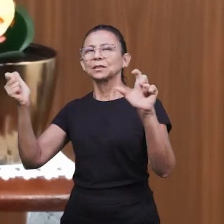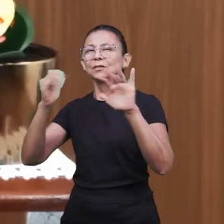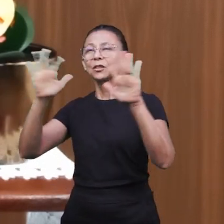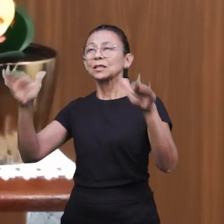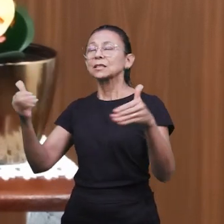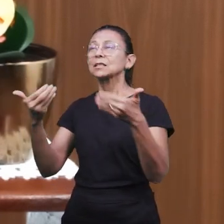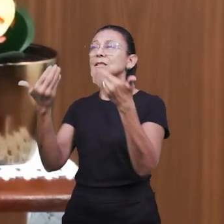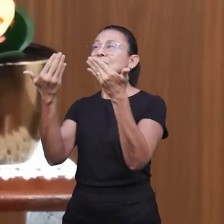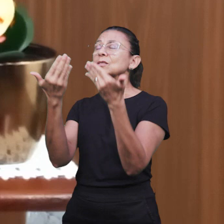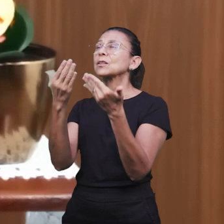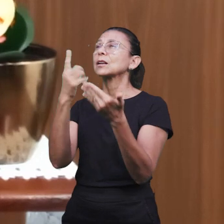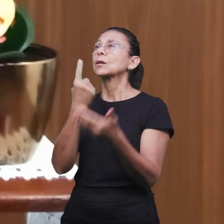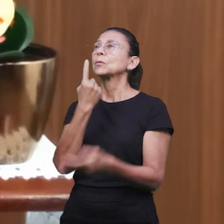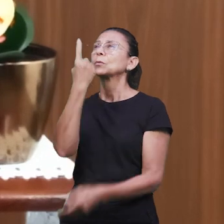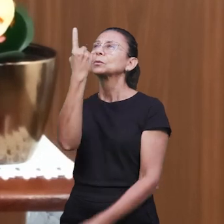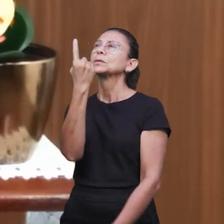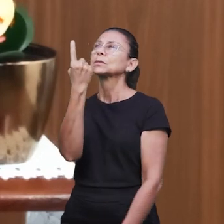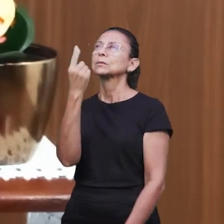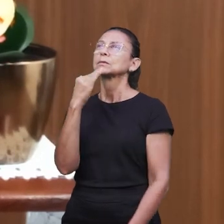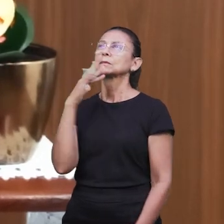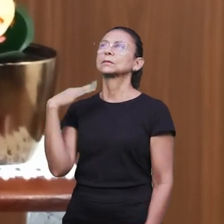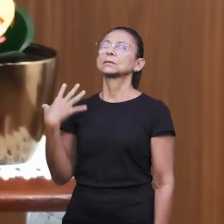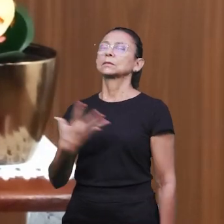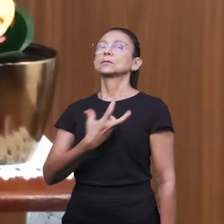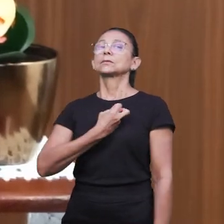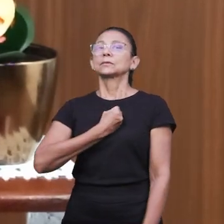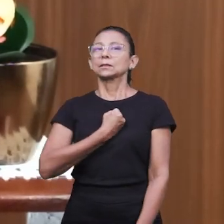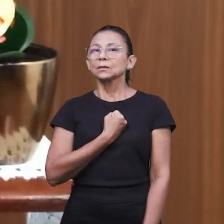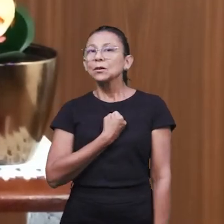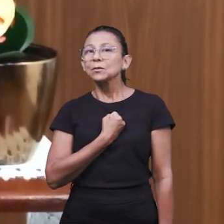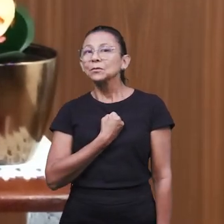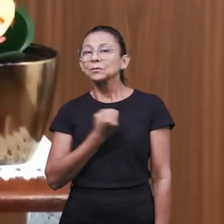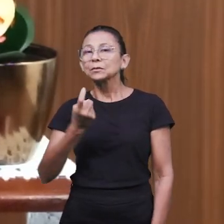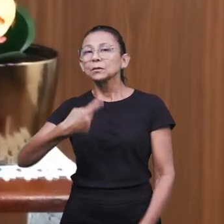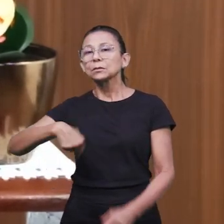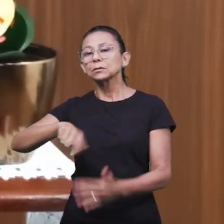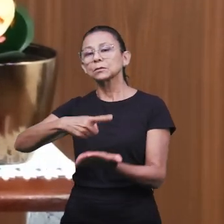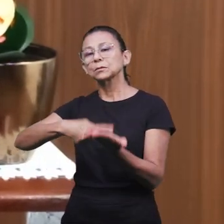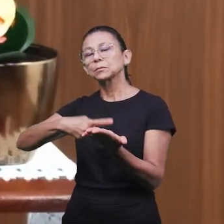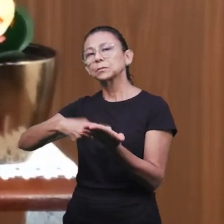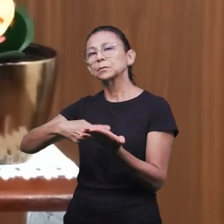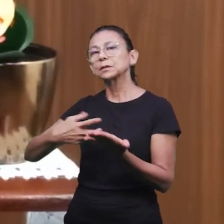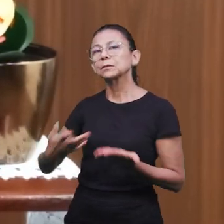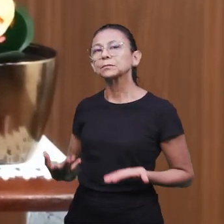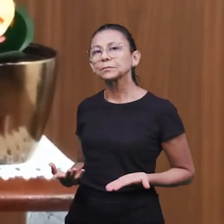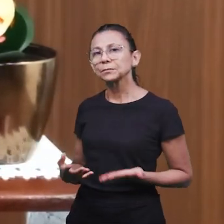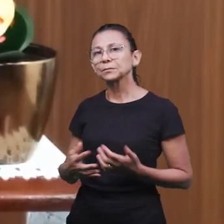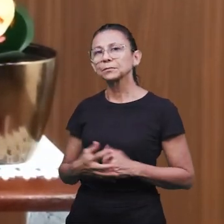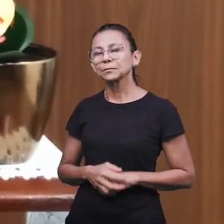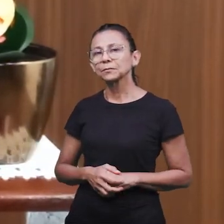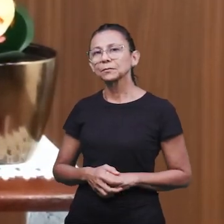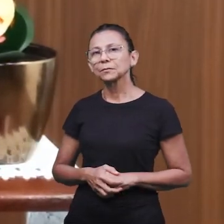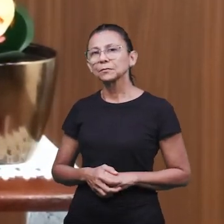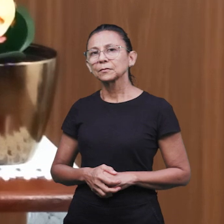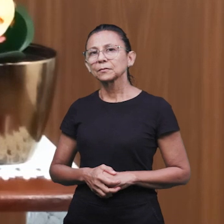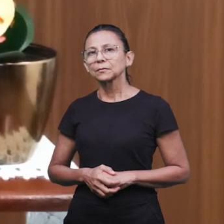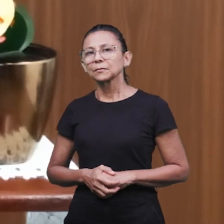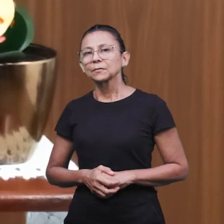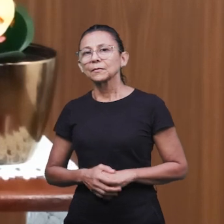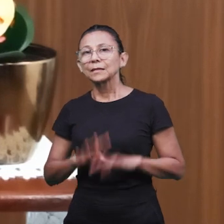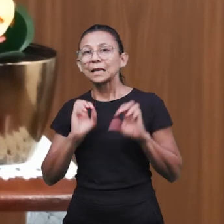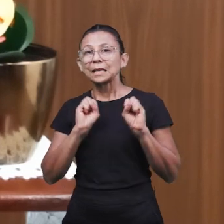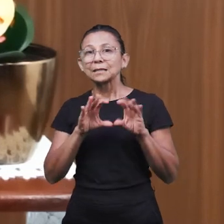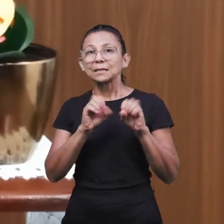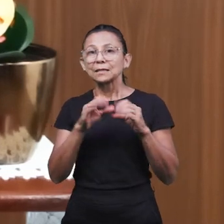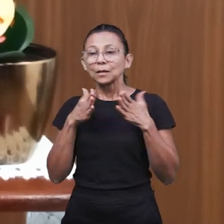ao nosso Salvador. Então, o nosso compromisso nesta hora é ensinar o homem a andar